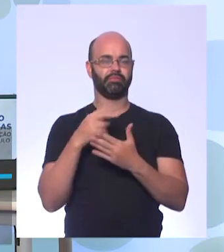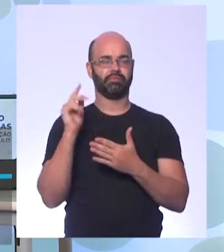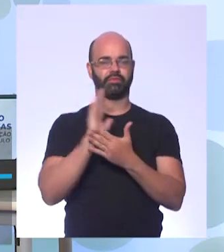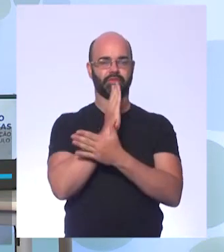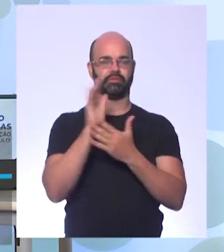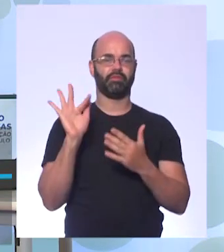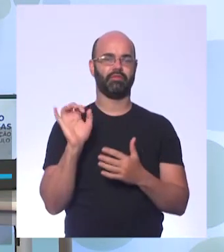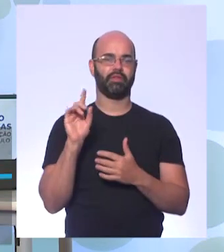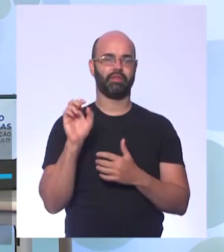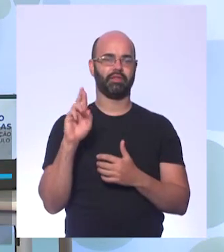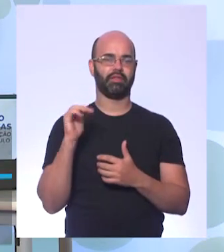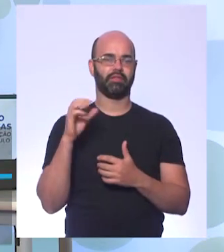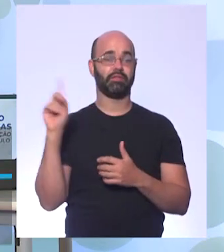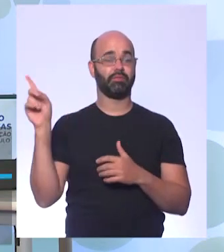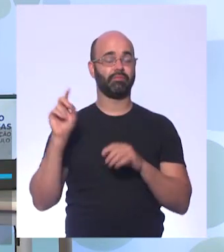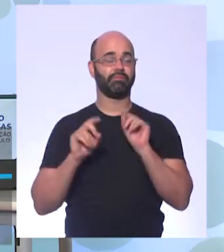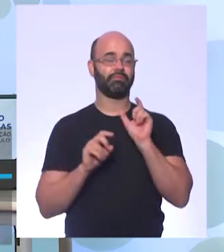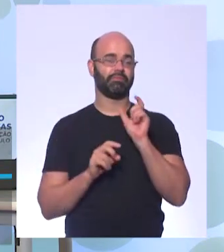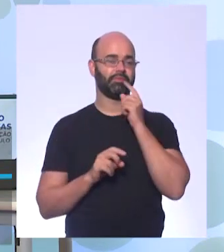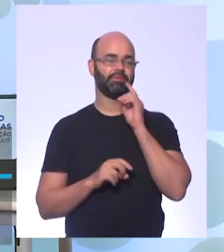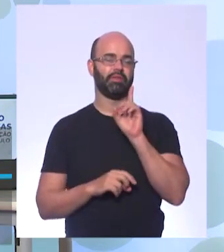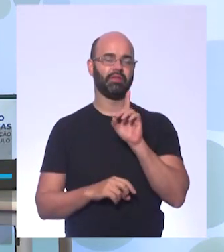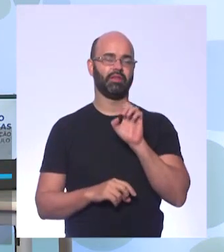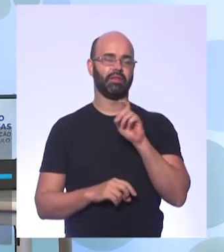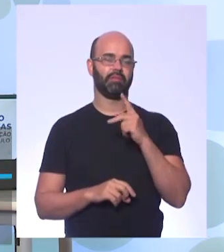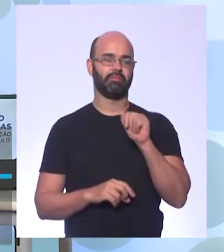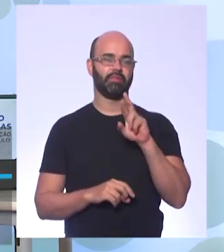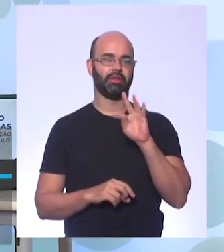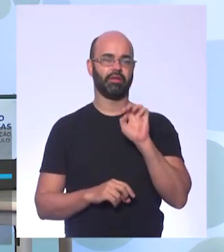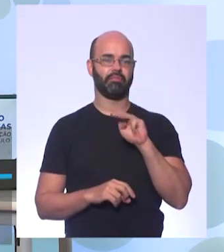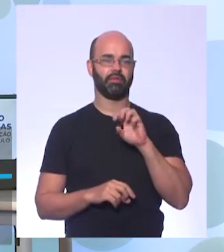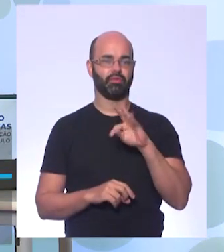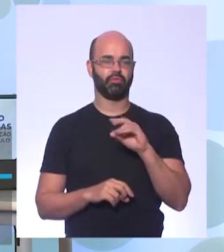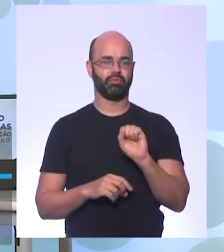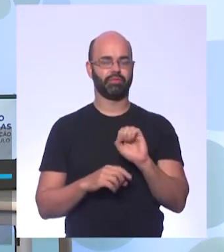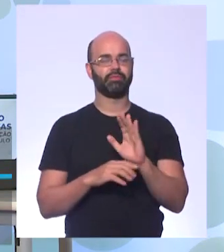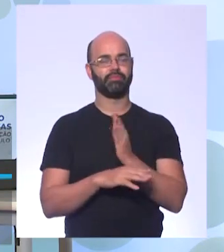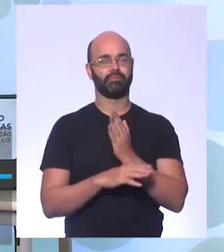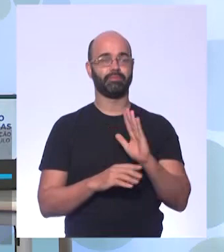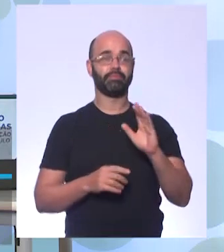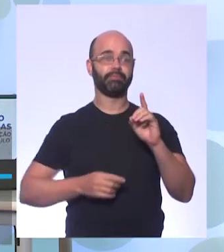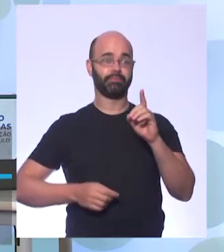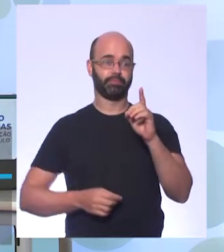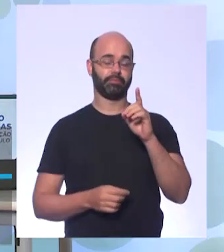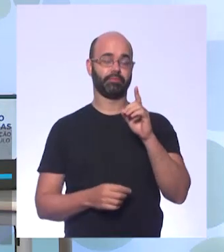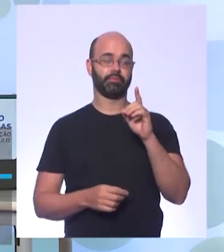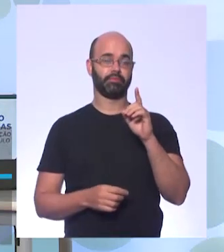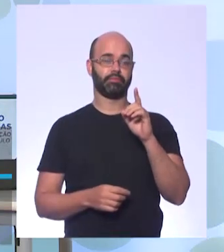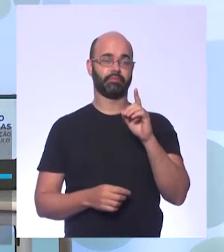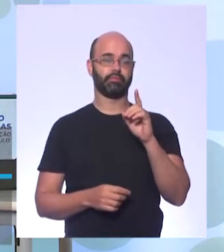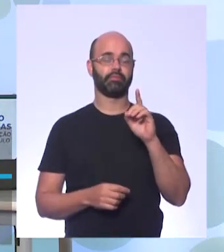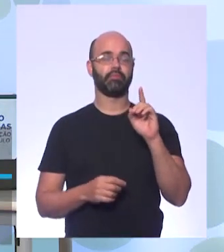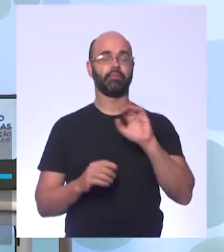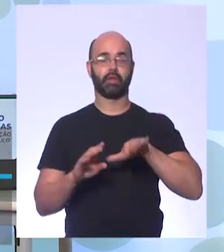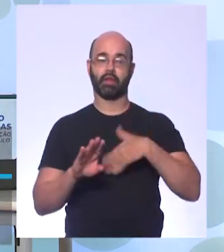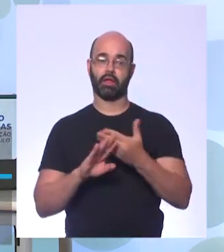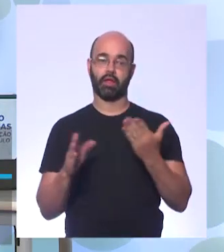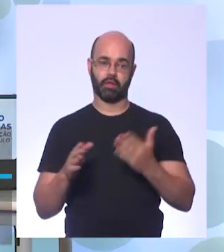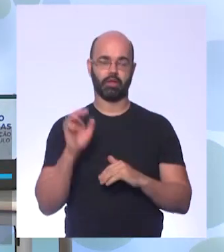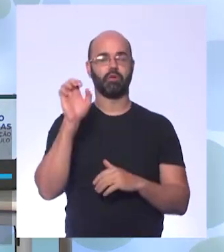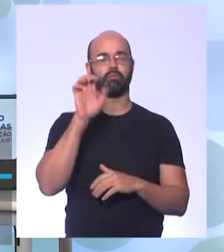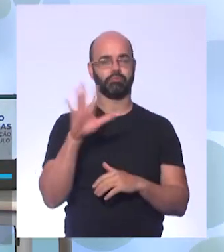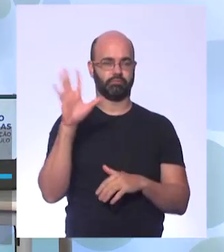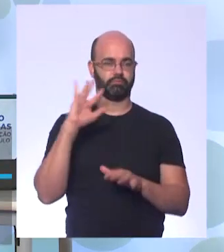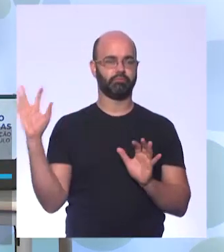federações, lá na França eles chamam de departamentos, e a Guiana Francesa ela tem essa relação com o país europeu até hoje. Tá? Ele é